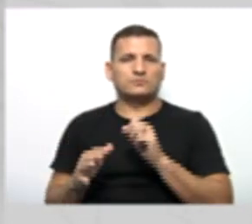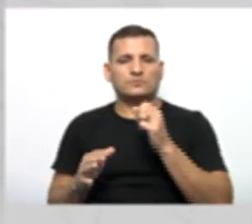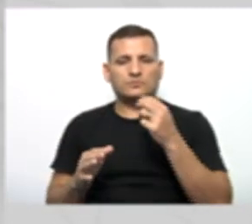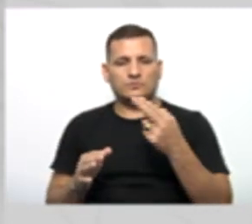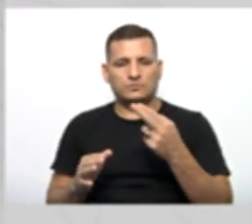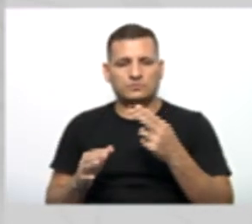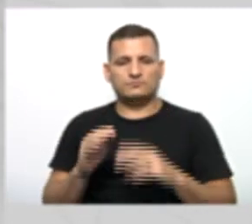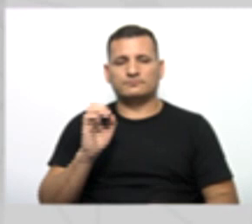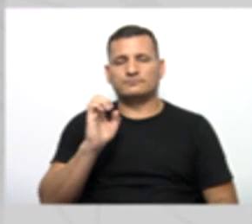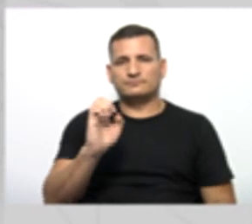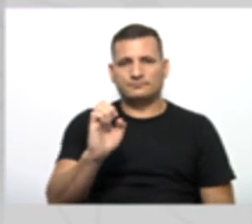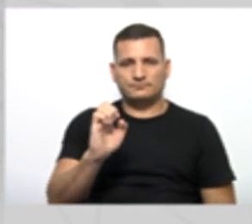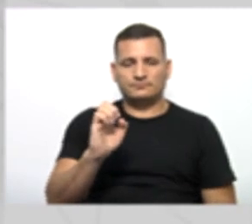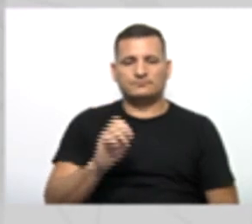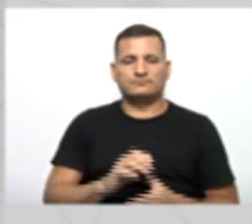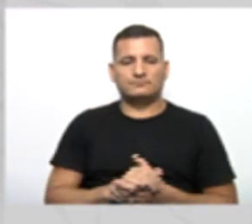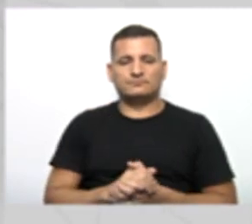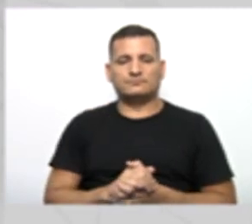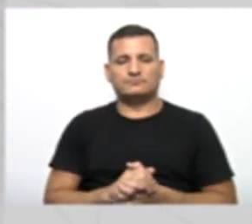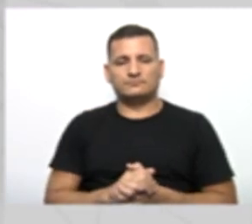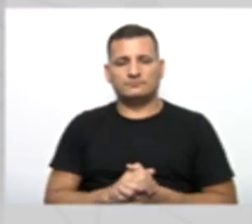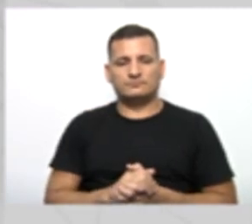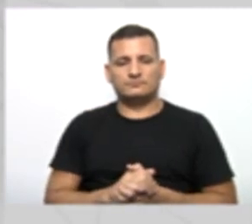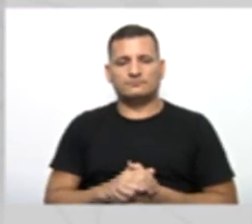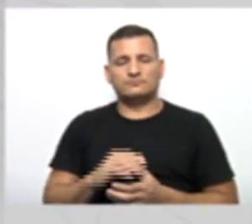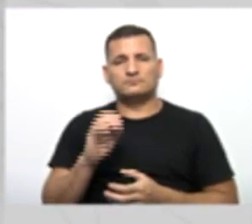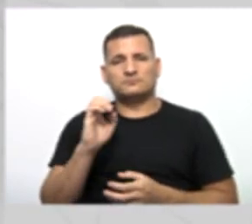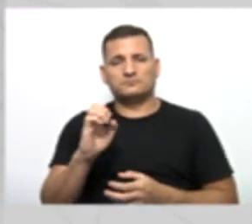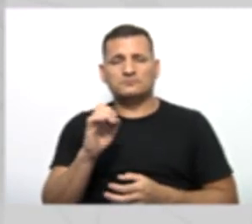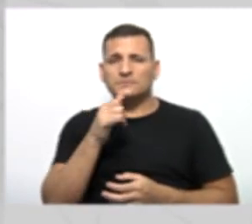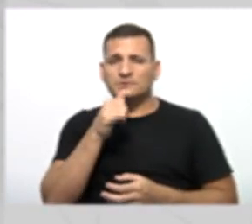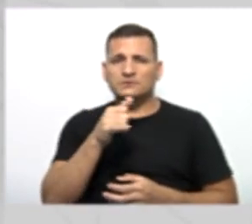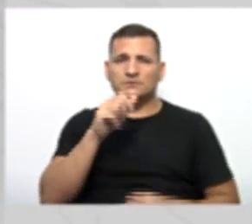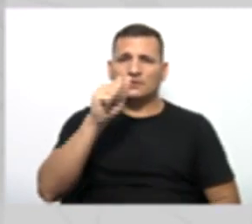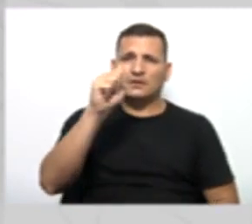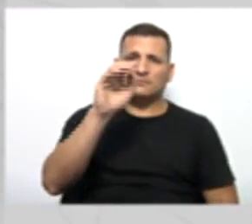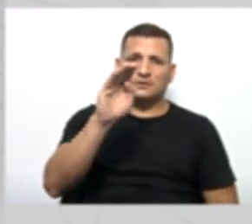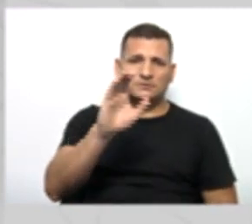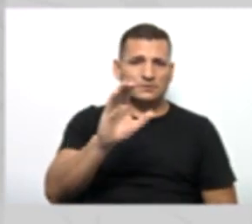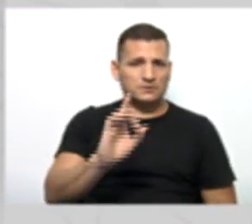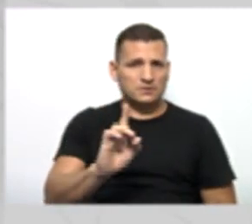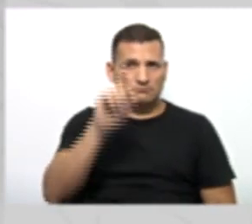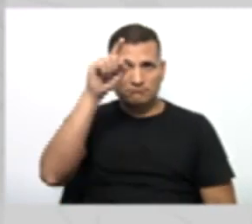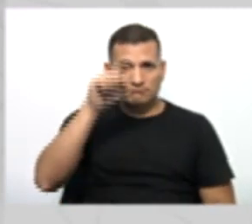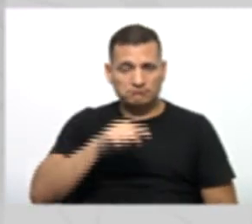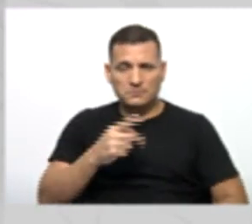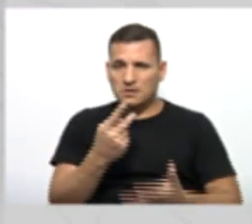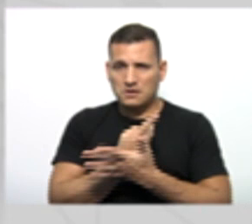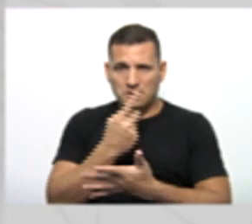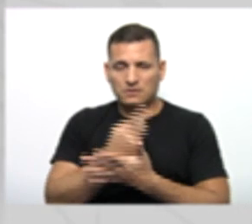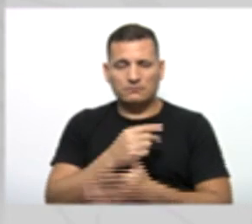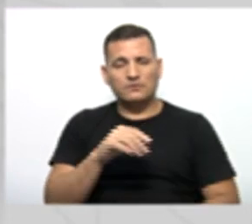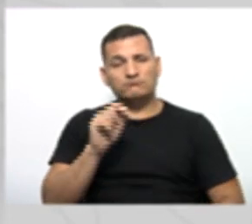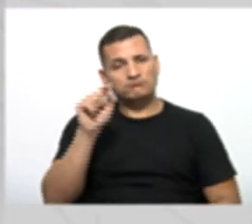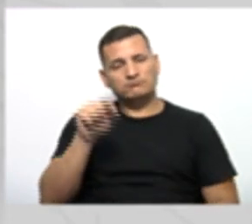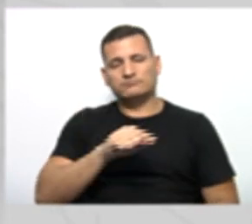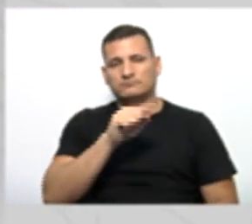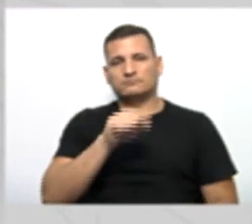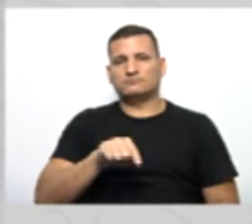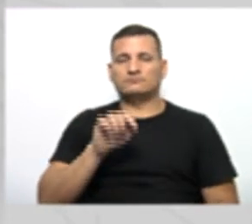a letra E. Vai marcar a letra E aquele aluno que acha que nenhuma das alternativas anteriores se